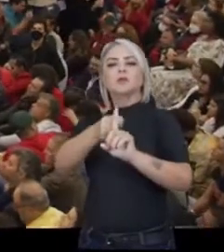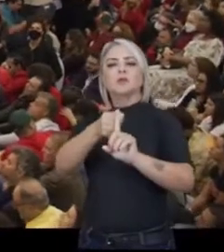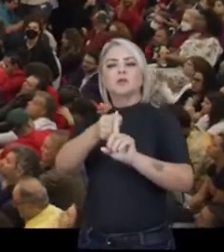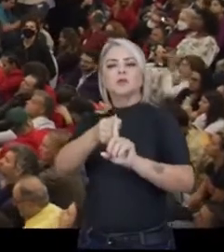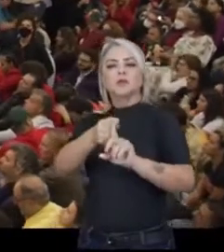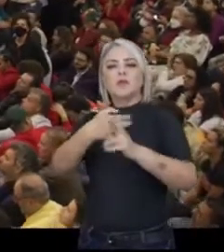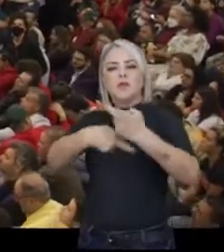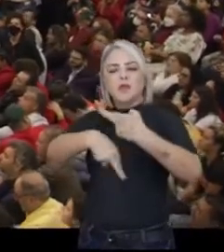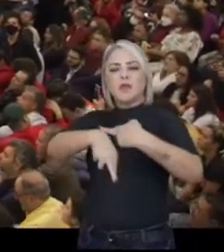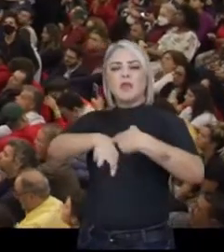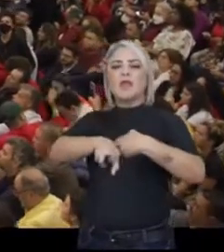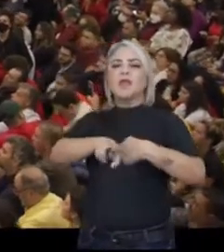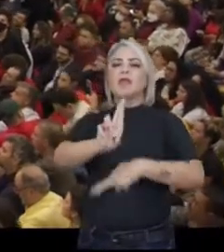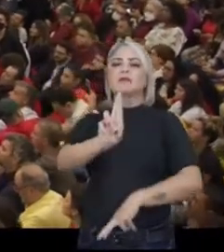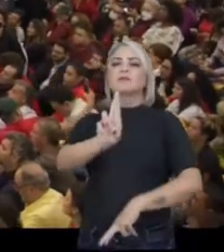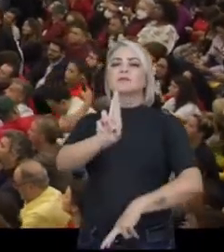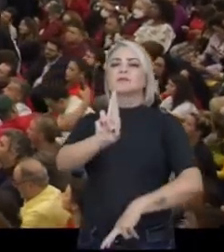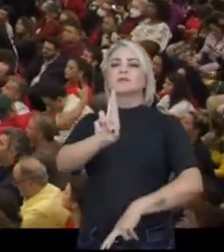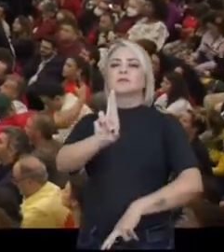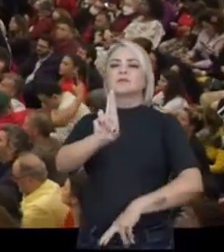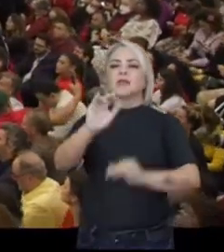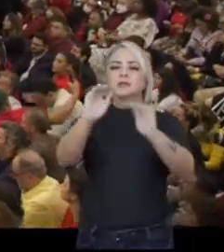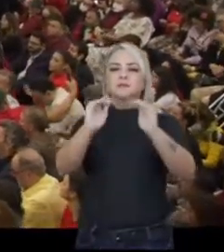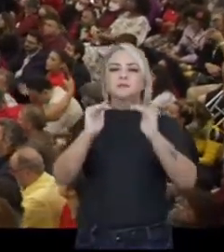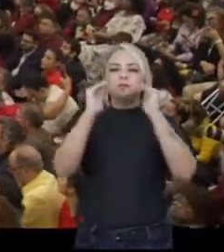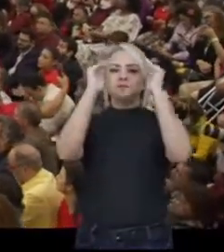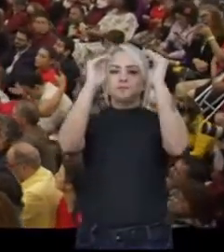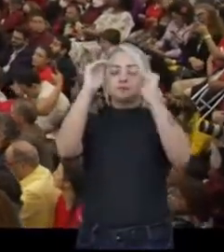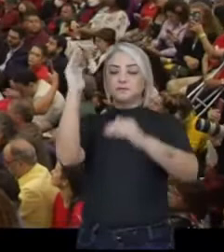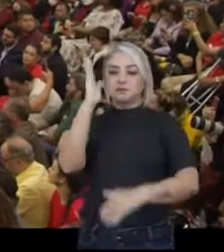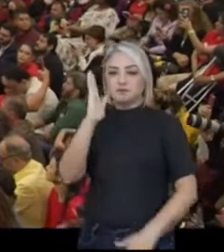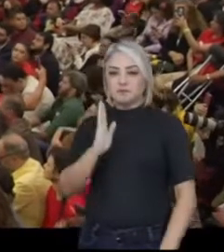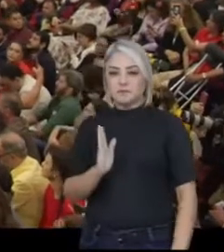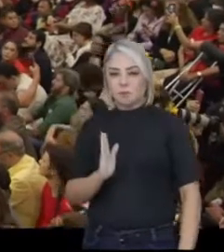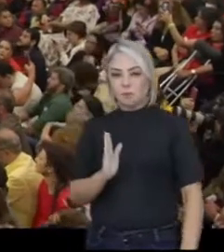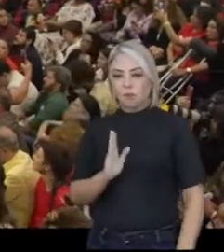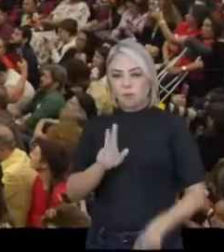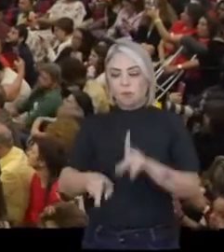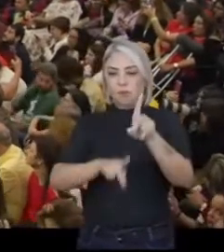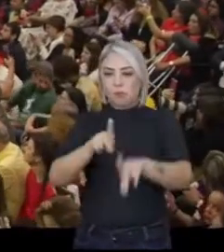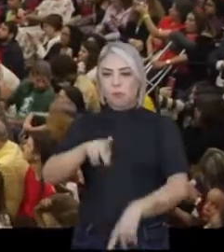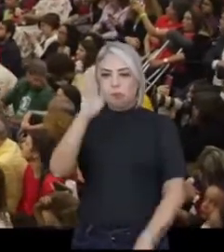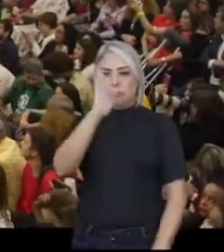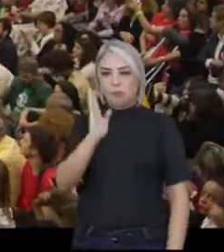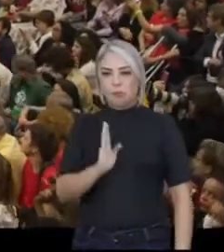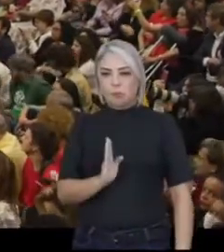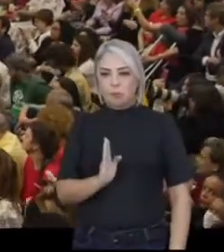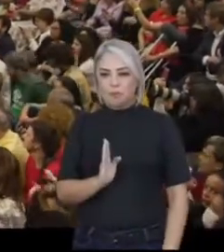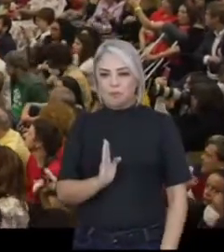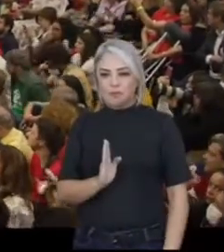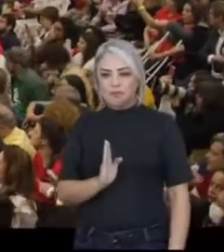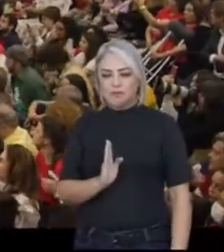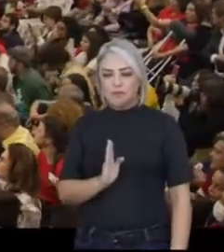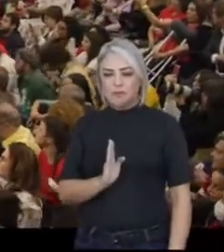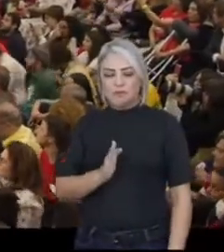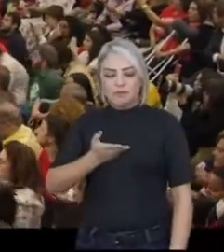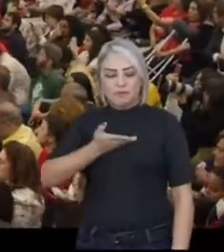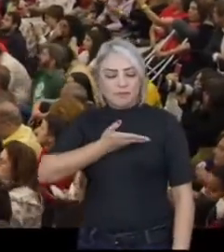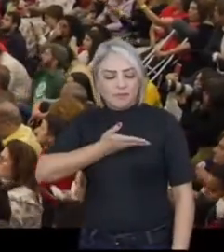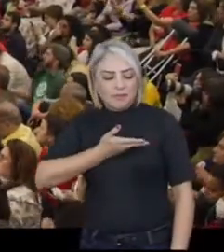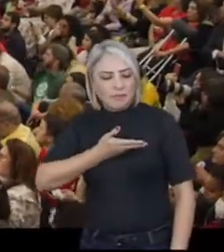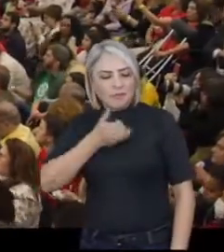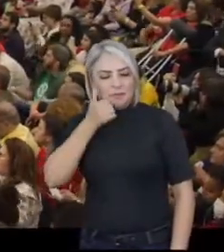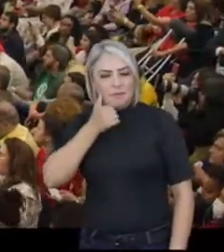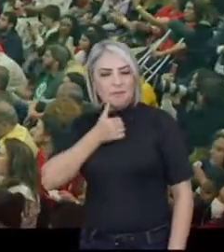restaurar a soberania do Brasil e do povo brasileiro. Queridos amigos e amigas, o